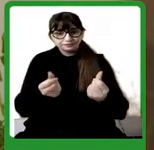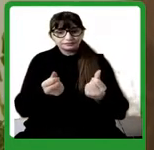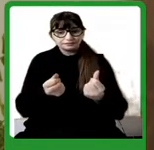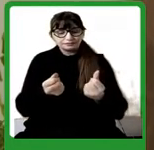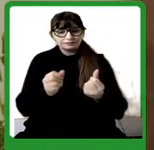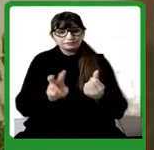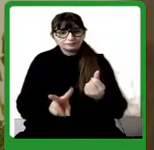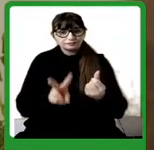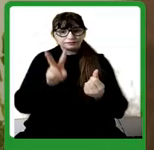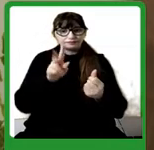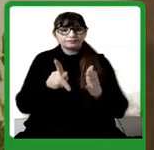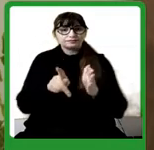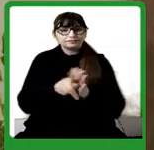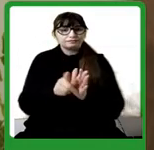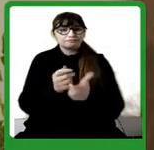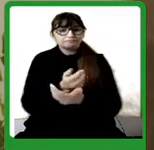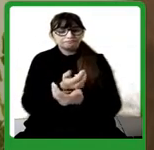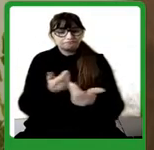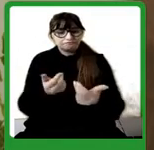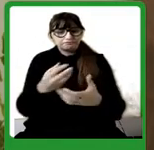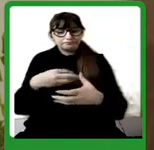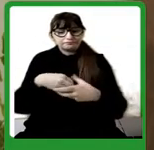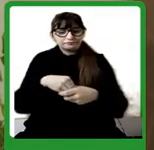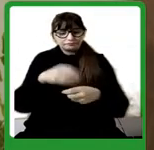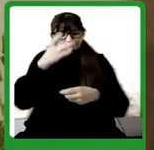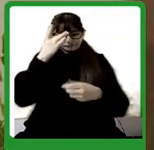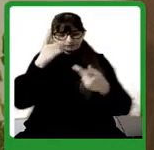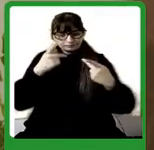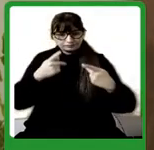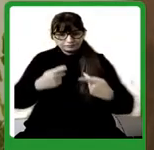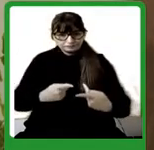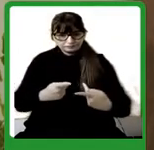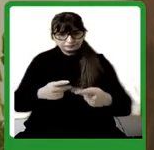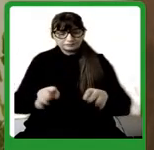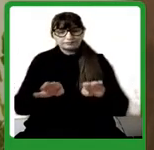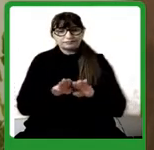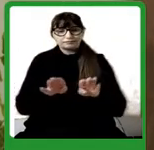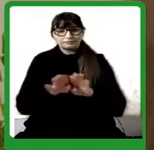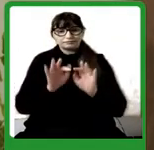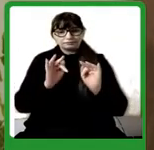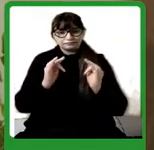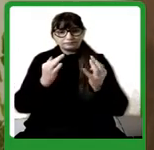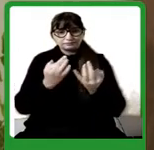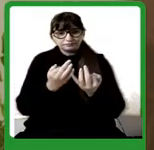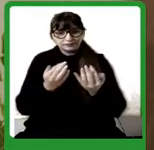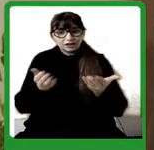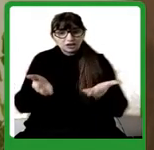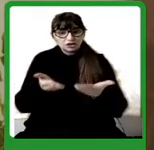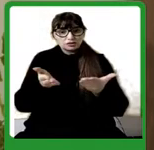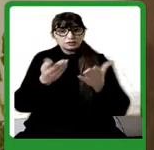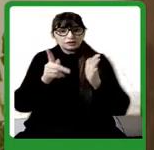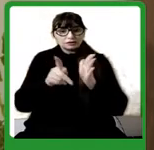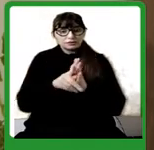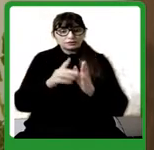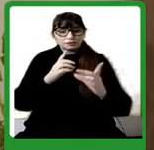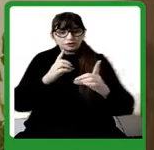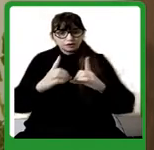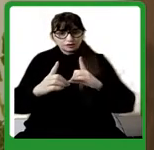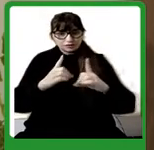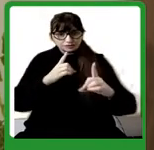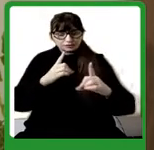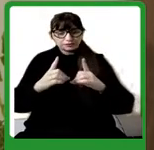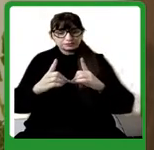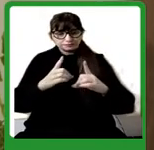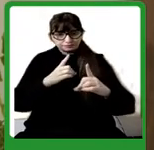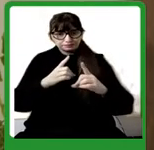os valores do ser humano, os valores de família. Estimular o diálogo, estimular